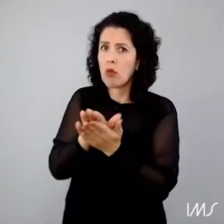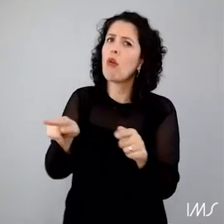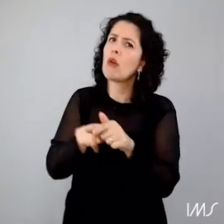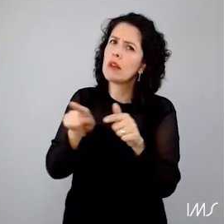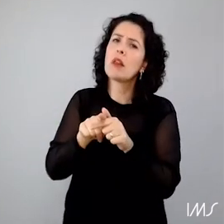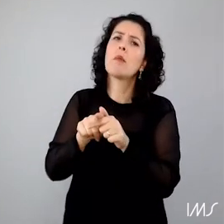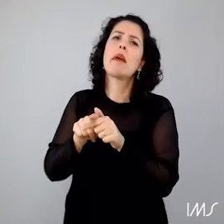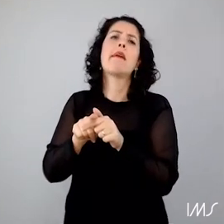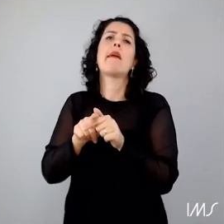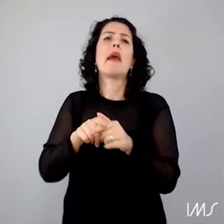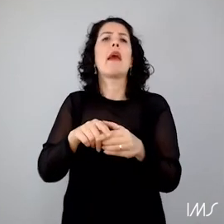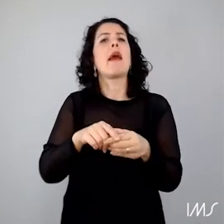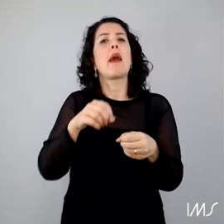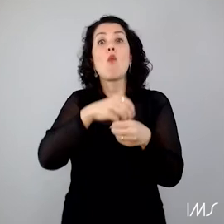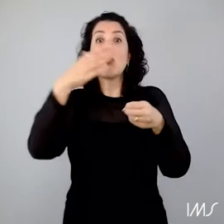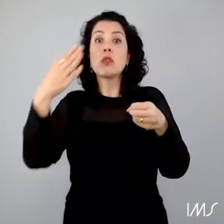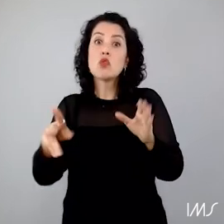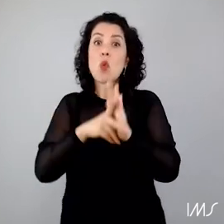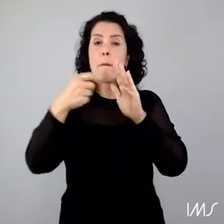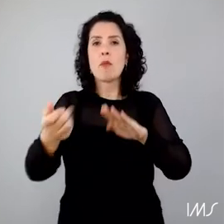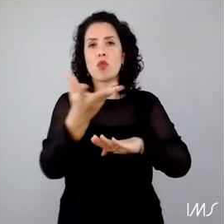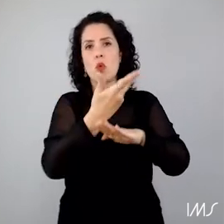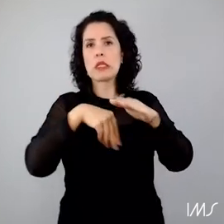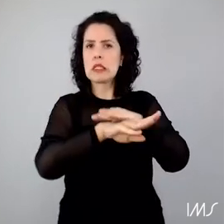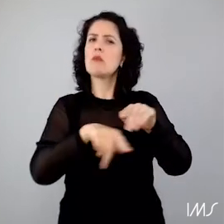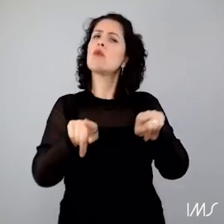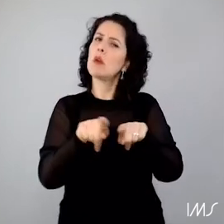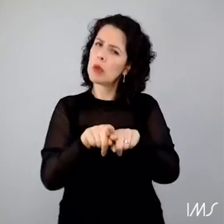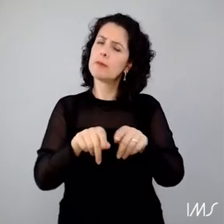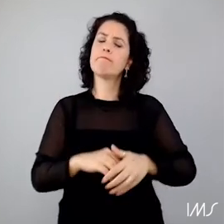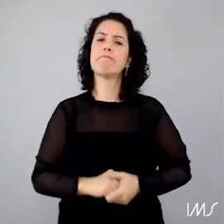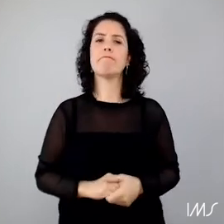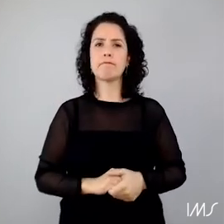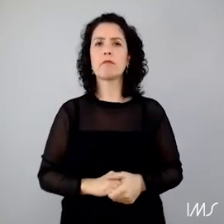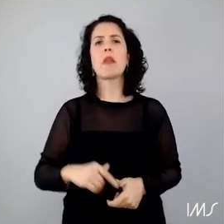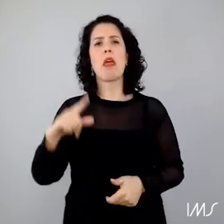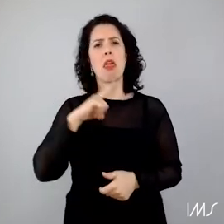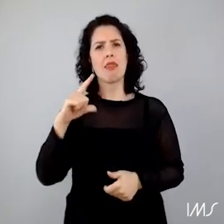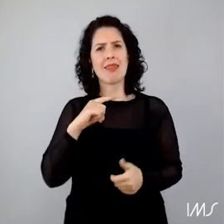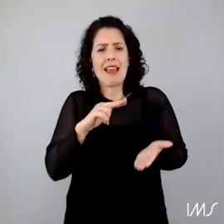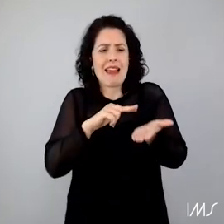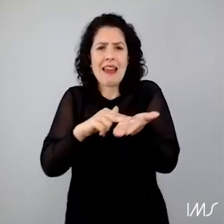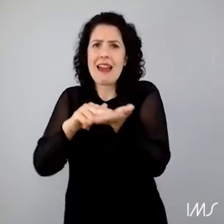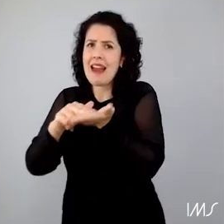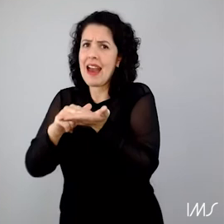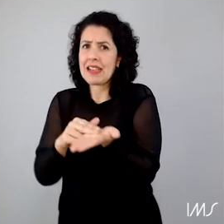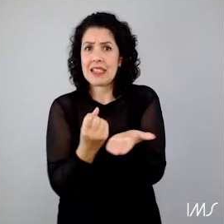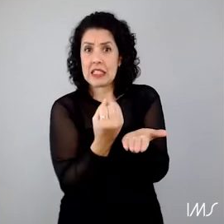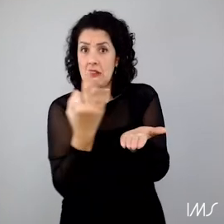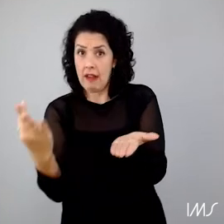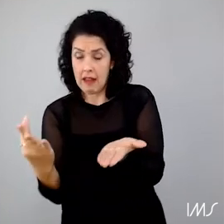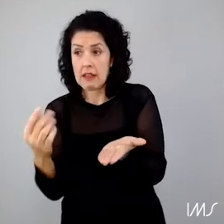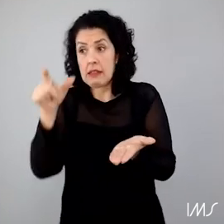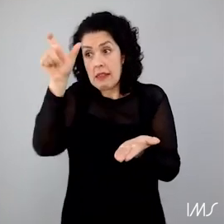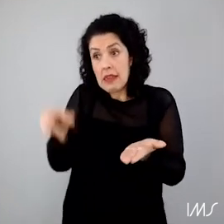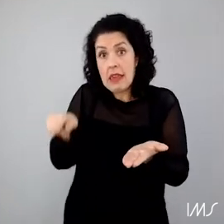passar a próxima imagem. Existem correspondências que ela recebe, né, quer dizer, de Flusser, numa